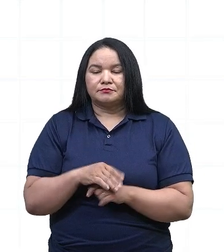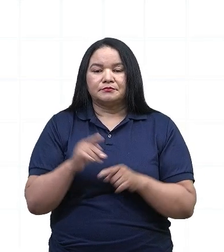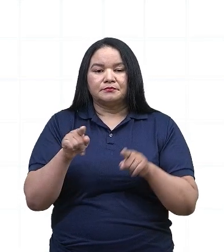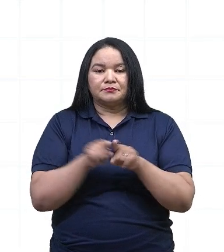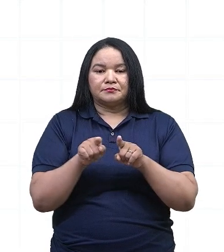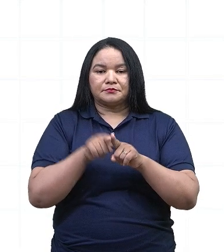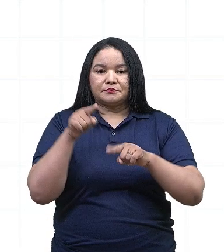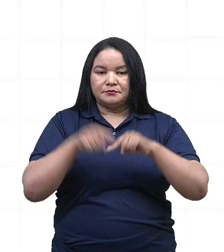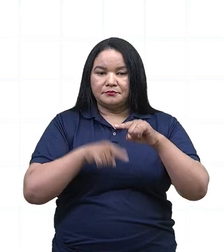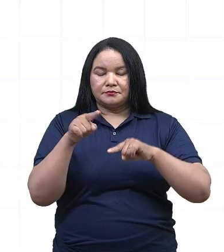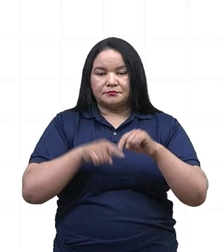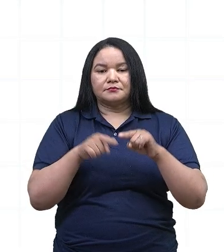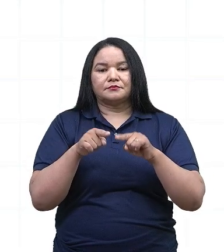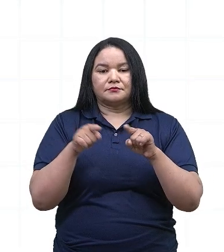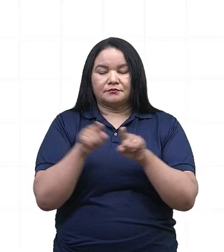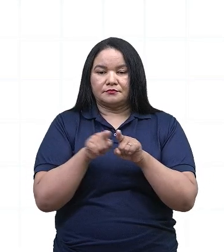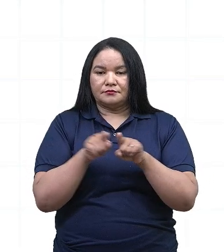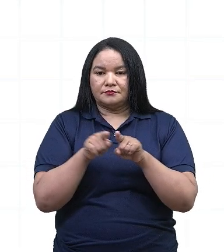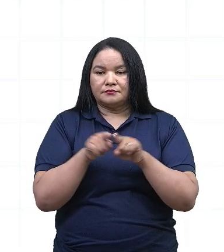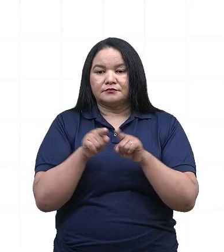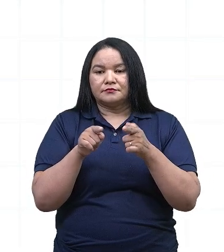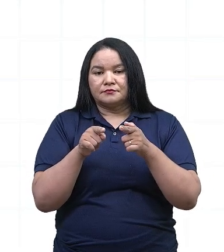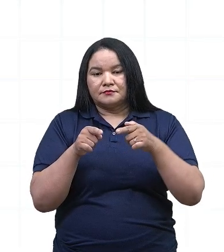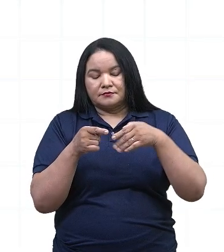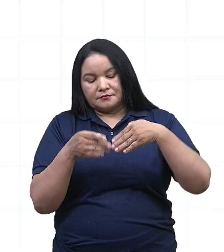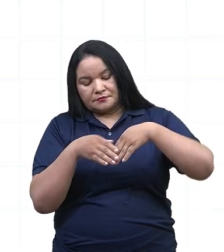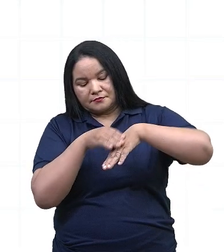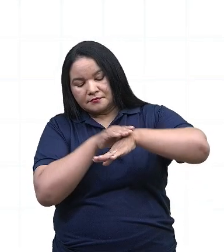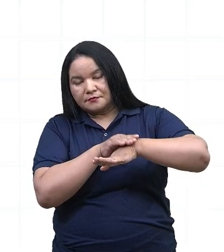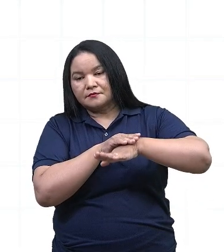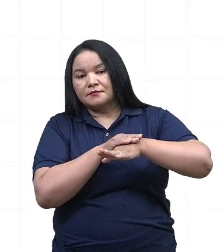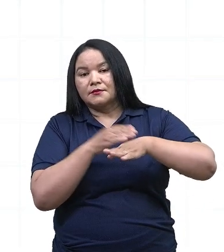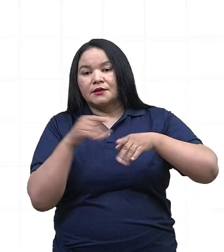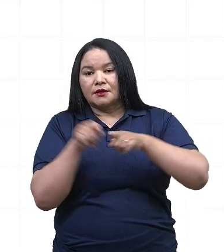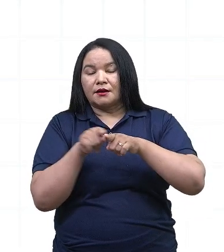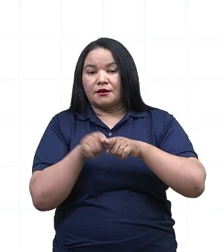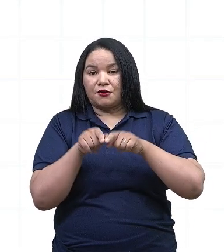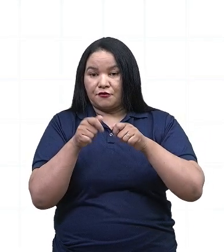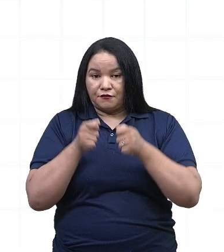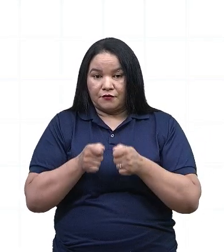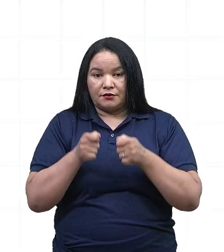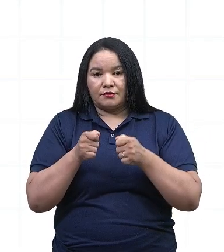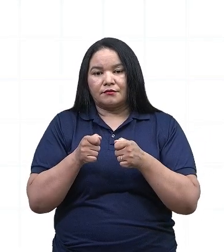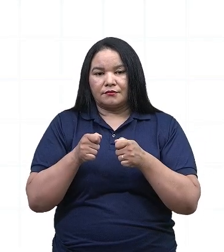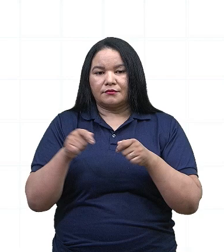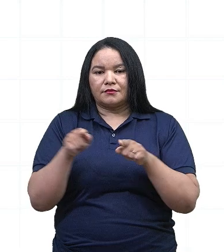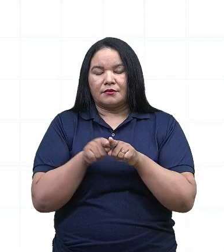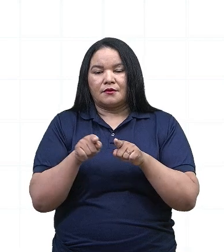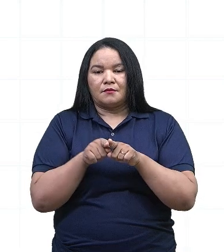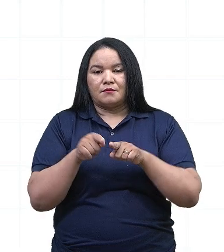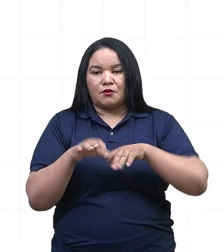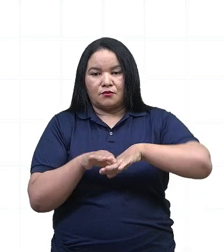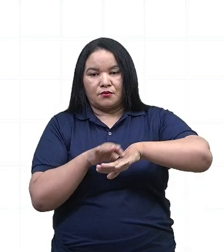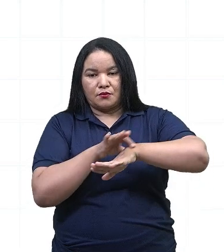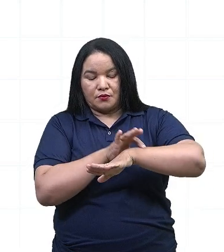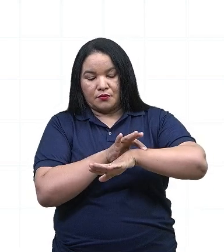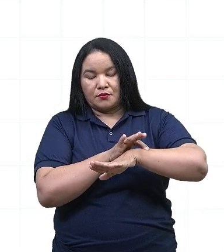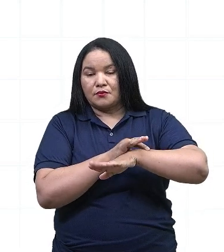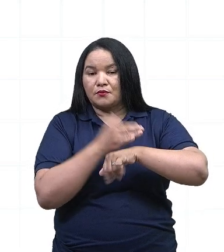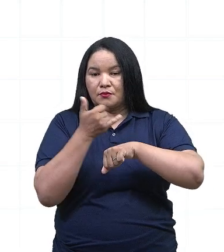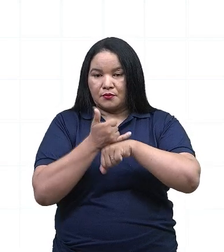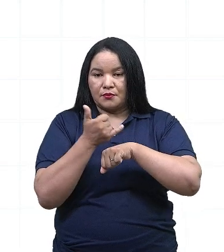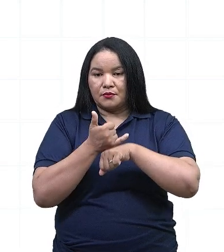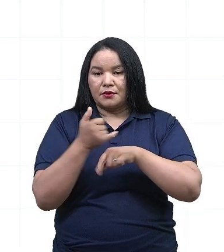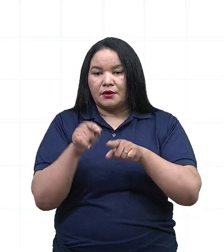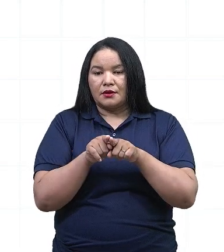desempenho, com botas rígidas para estabilidade, bases longas de alumínio aeronáutico